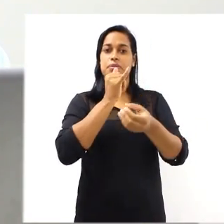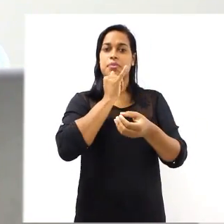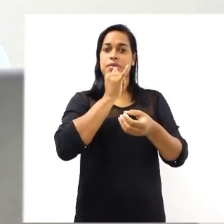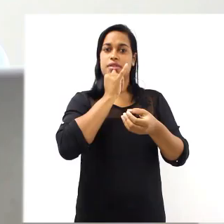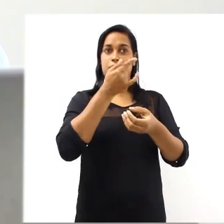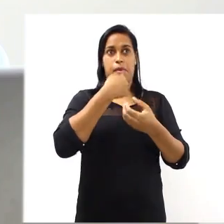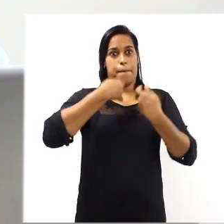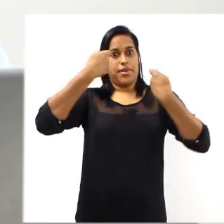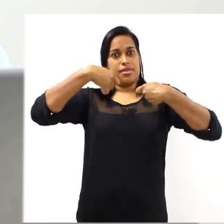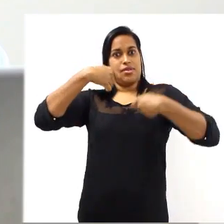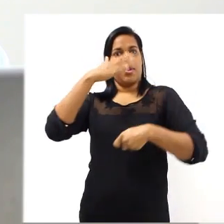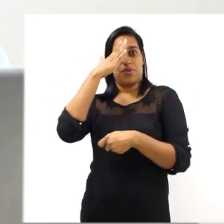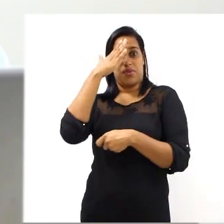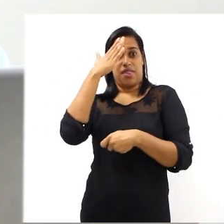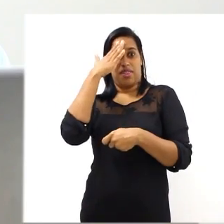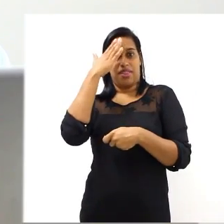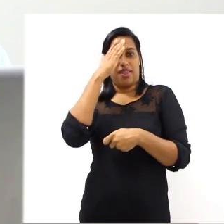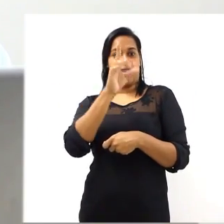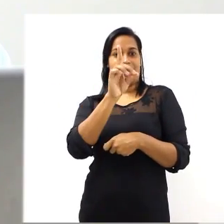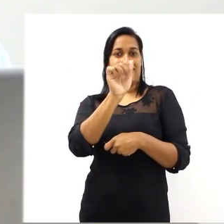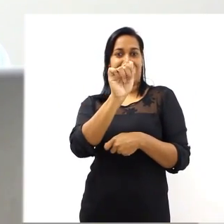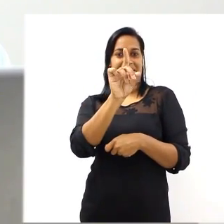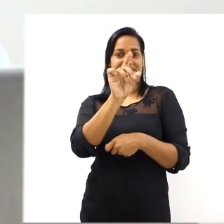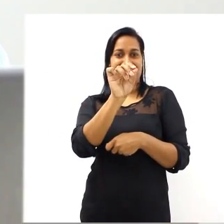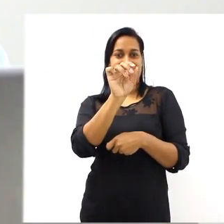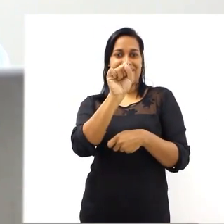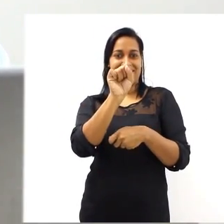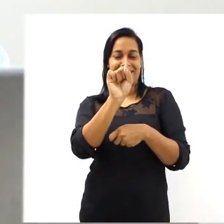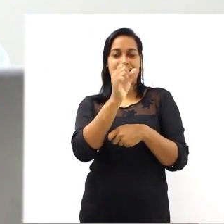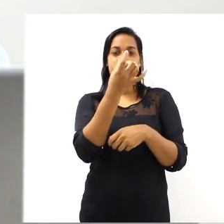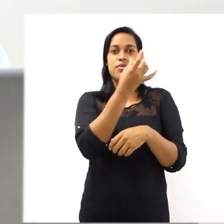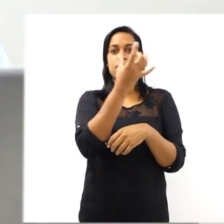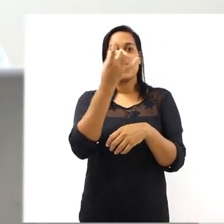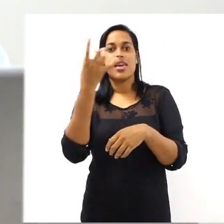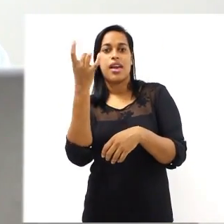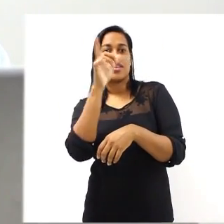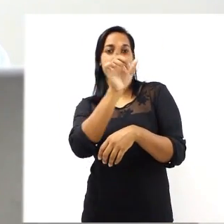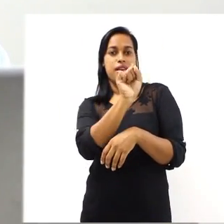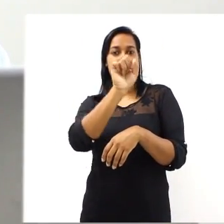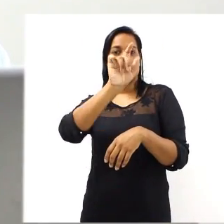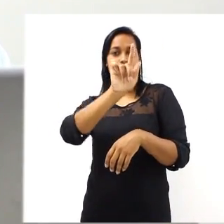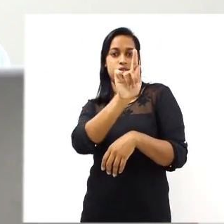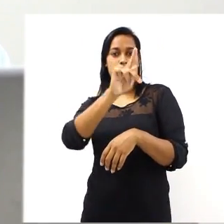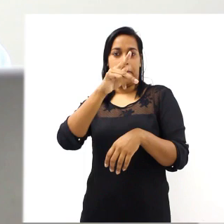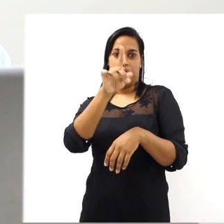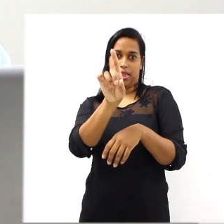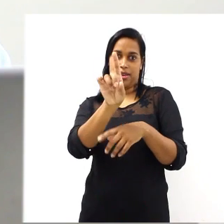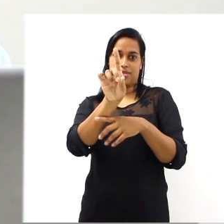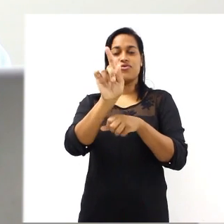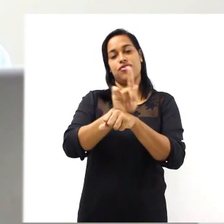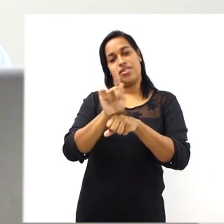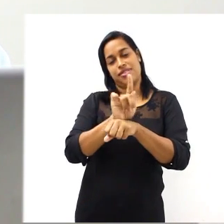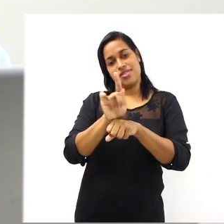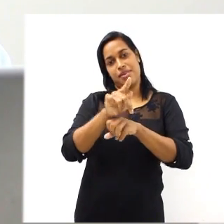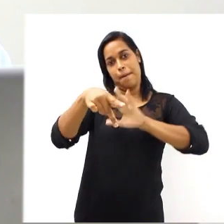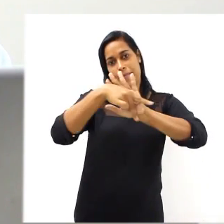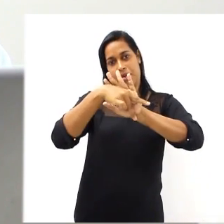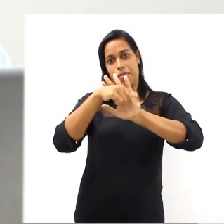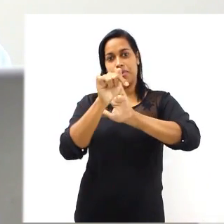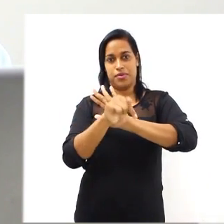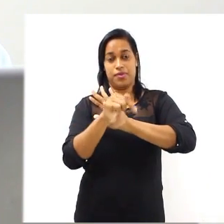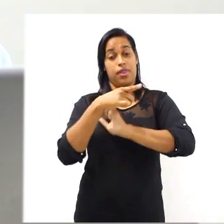eu vou entender os dados aos quais um SGBD gerencia. Existem